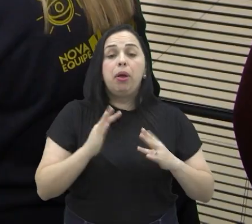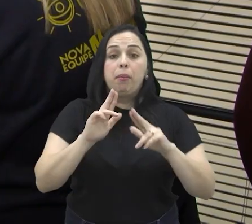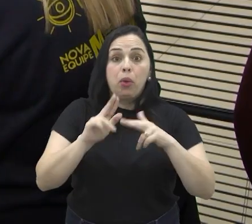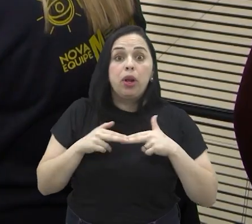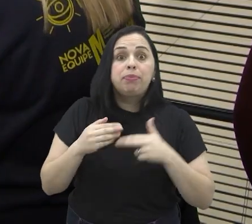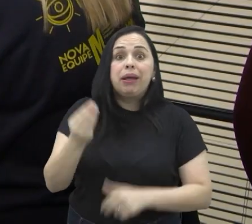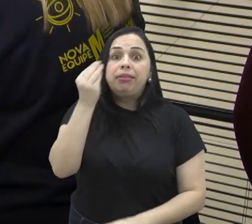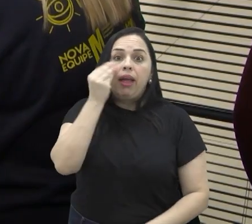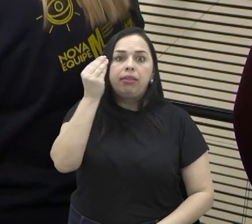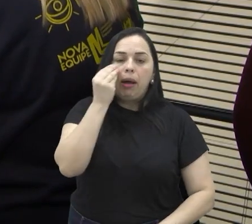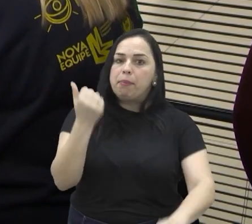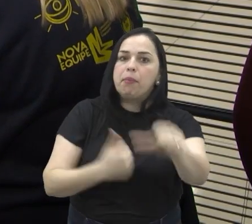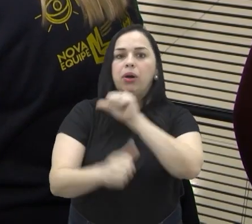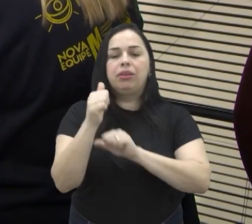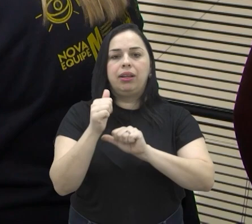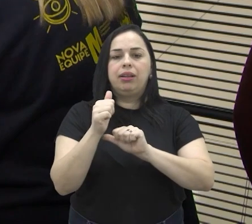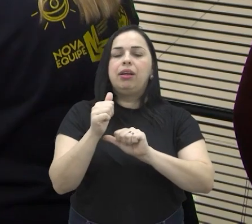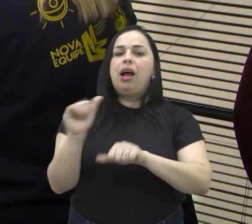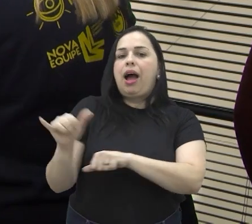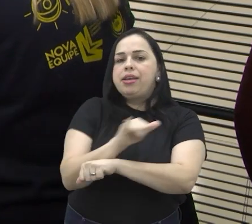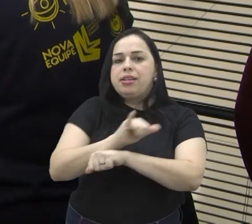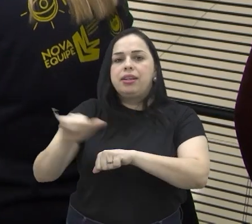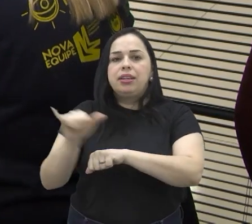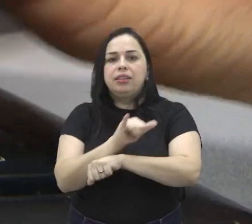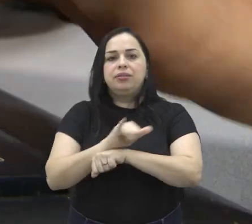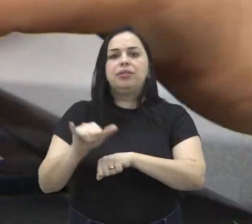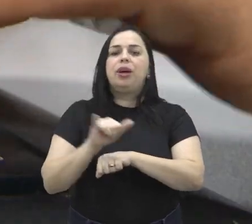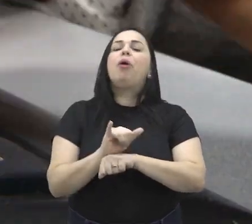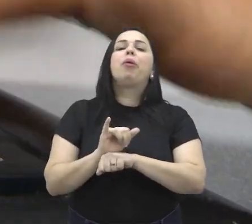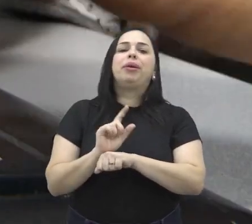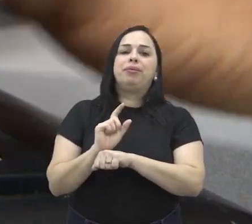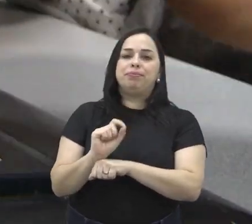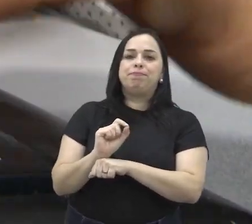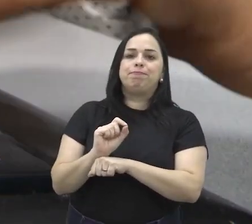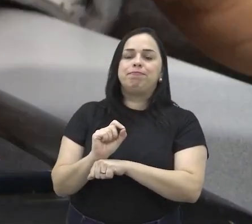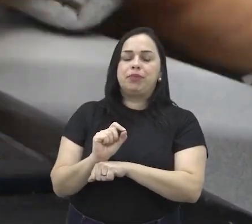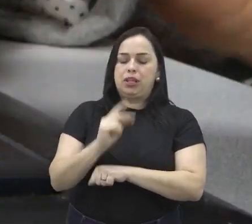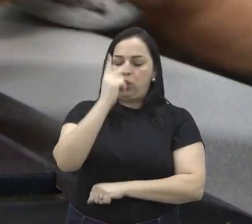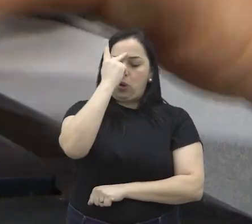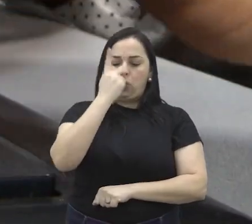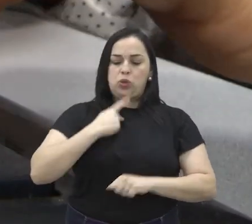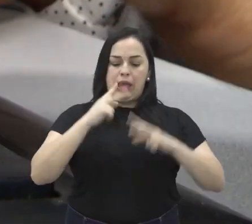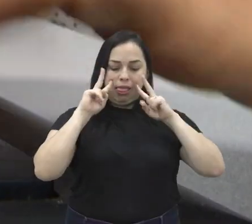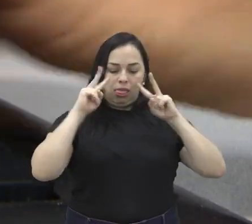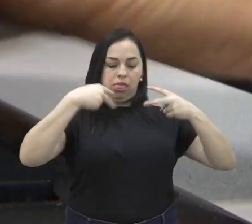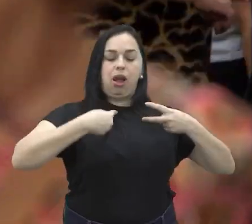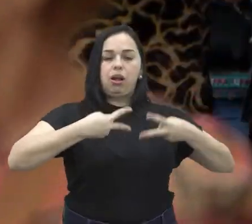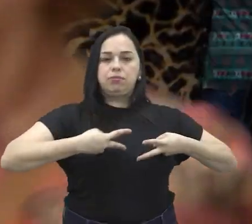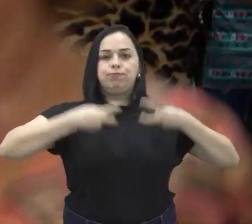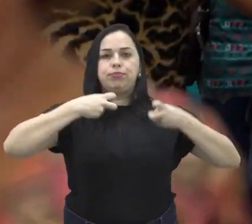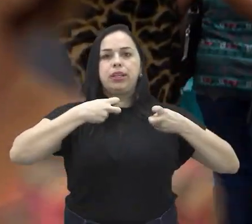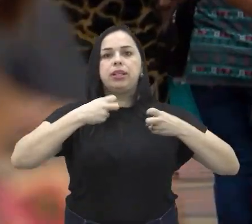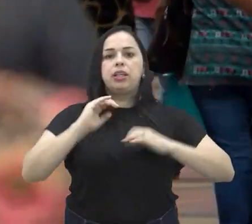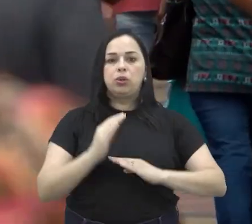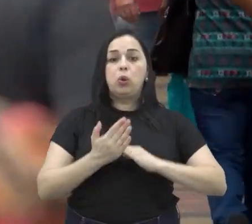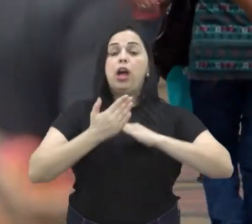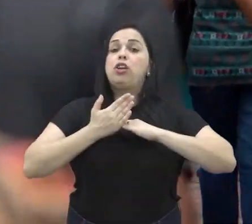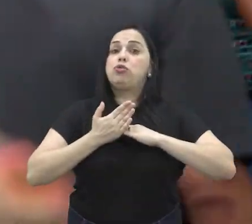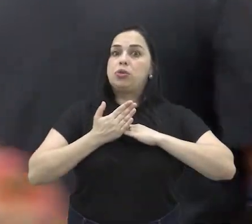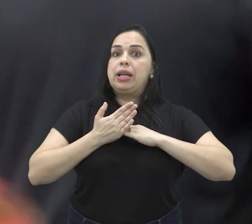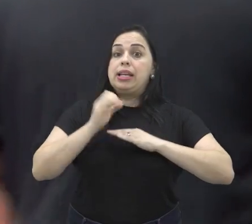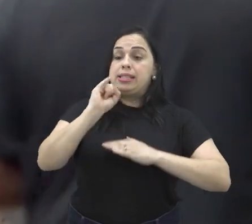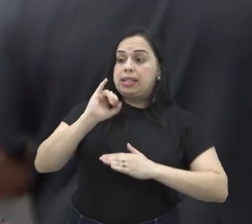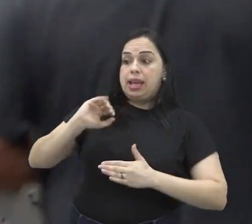ter, né? Para enfrentar uma situação como essa, a melhor ferramenta é outro velho conhecido, o autoconhecimento, que ajuda inclusive